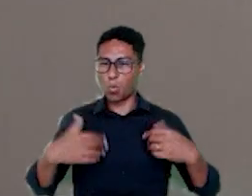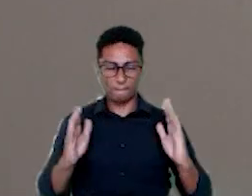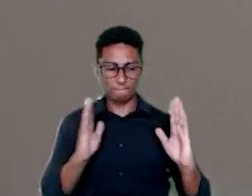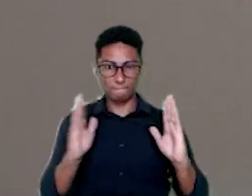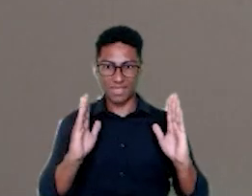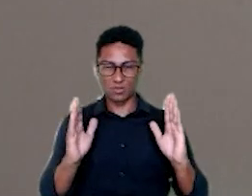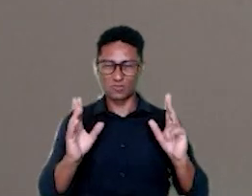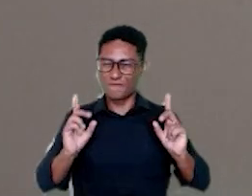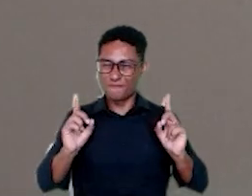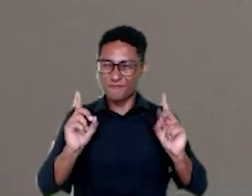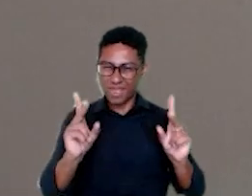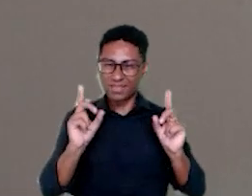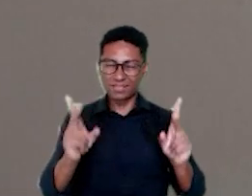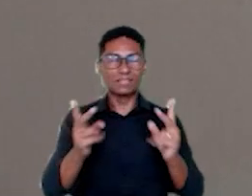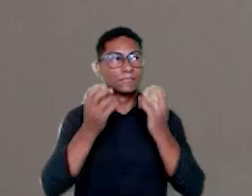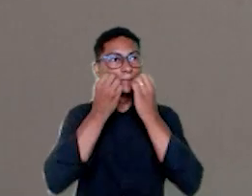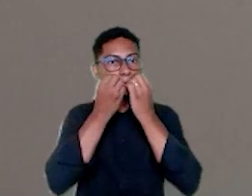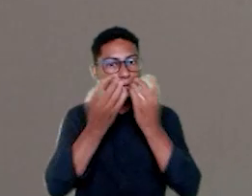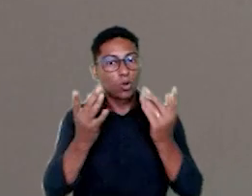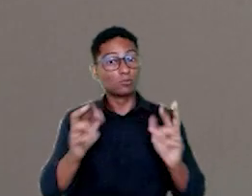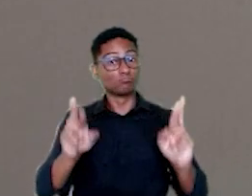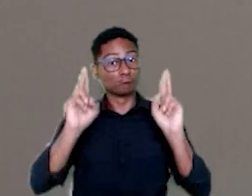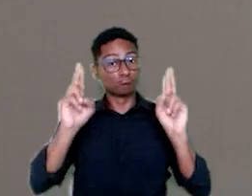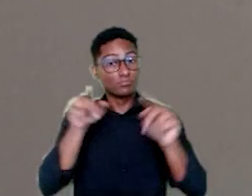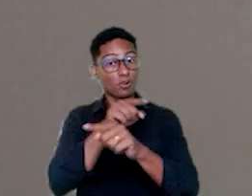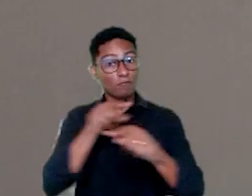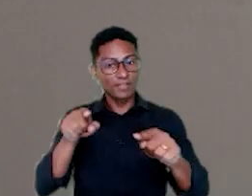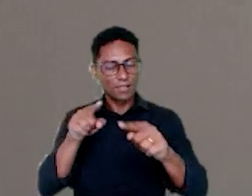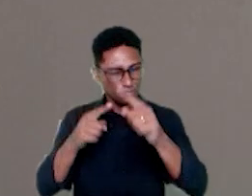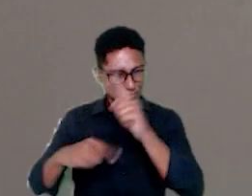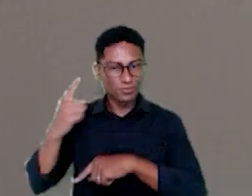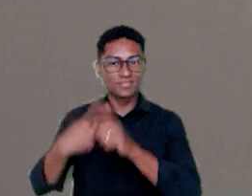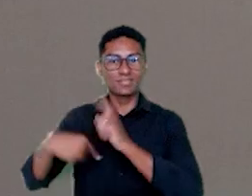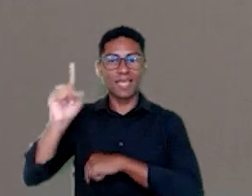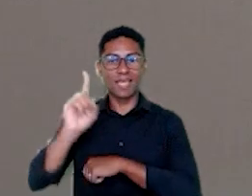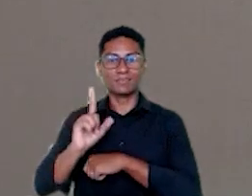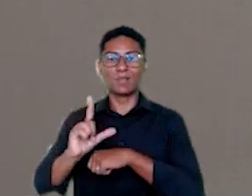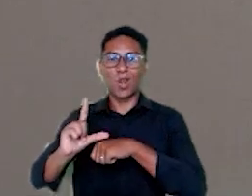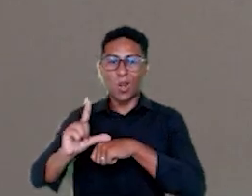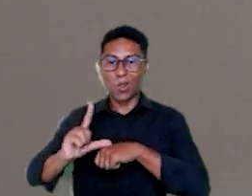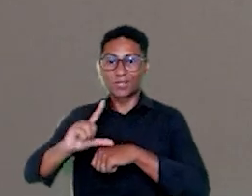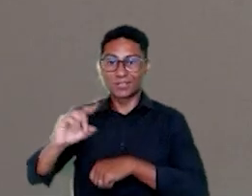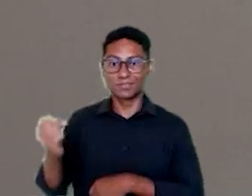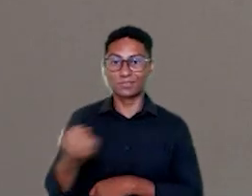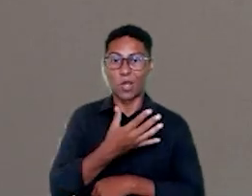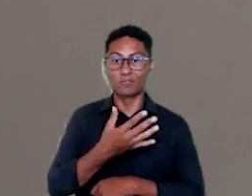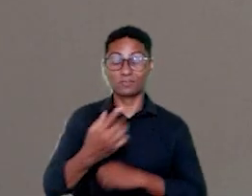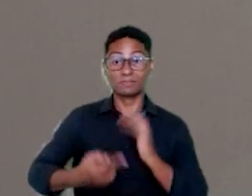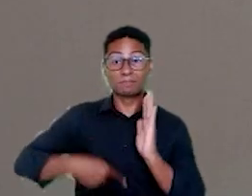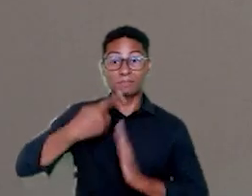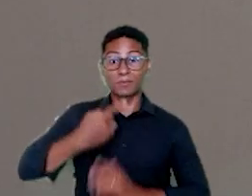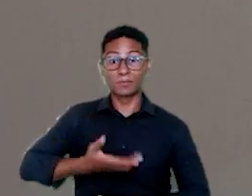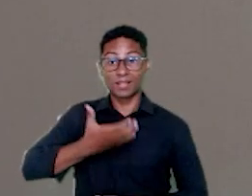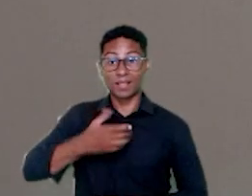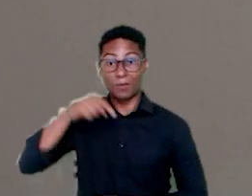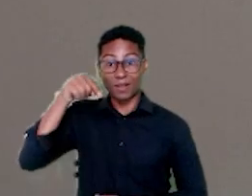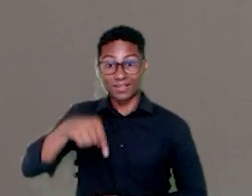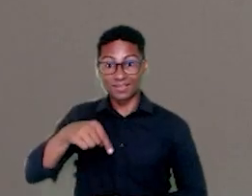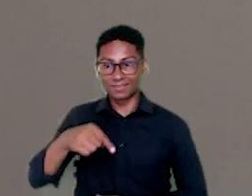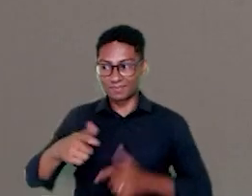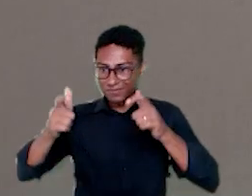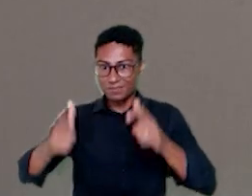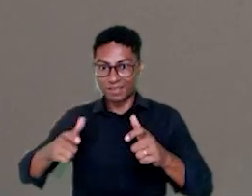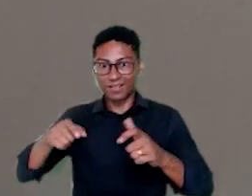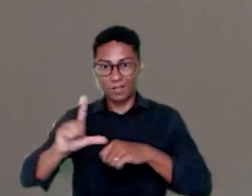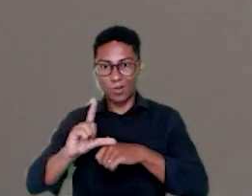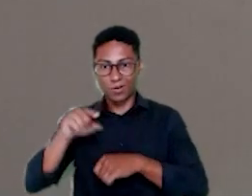Sim. Desejo aí, né, que vocês tenham muito sucesso. A loja é nova e, né, é o primeiro Natal aqui nesse endereço. E acredito